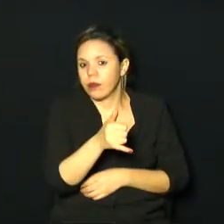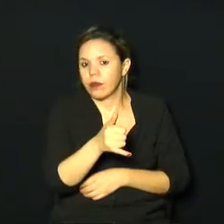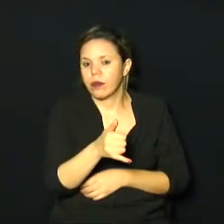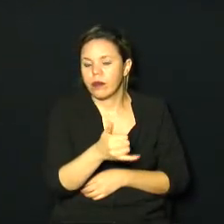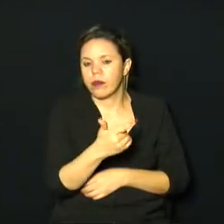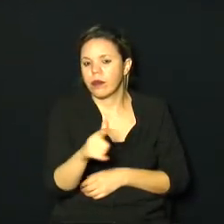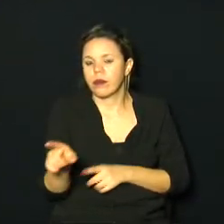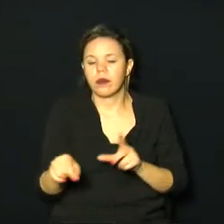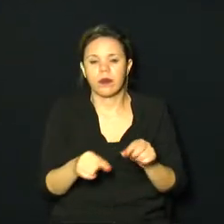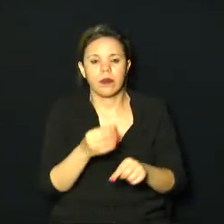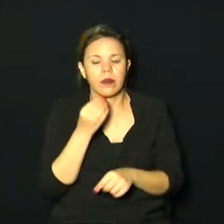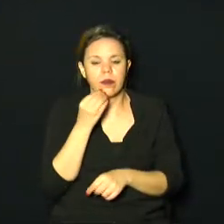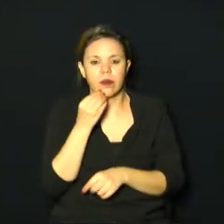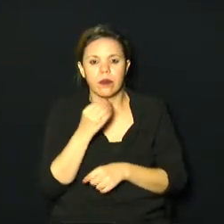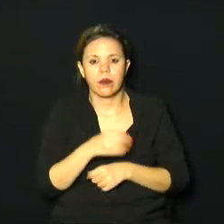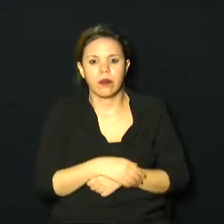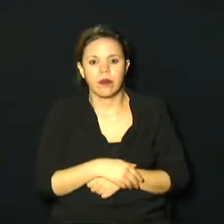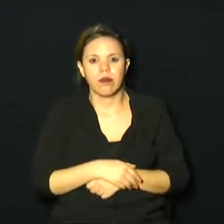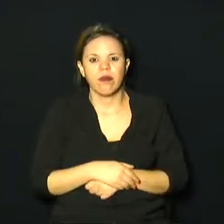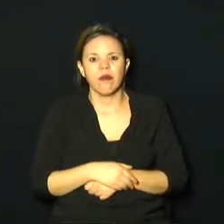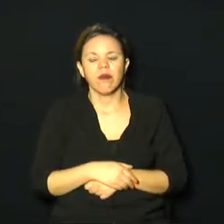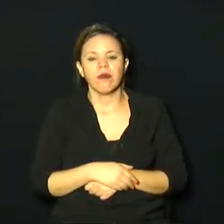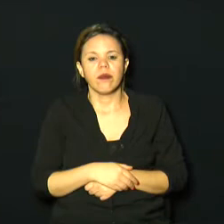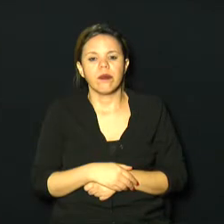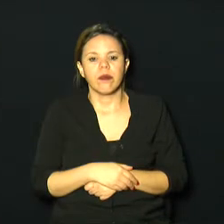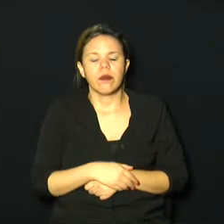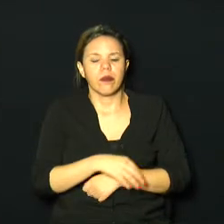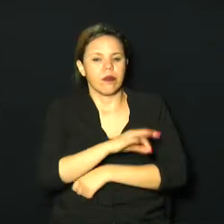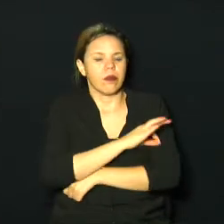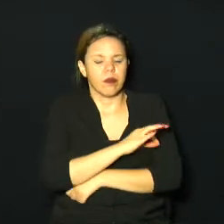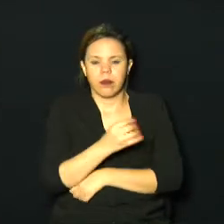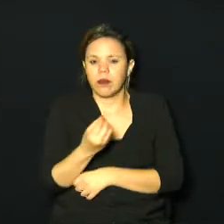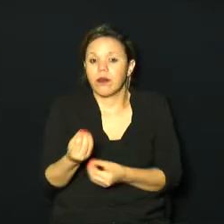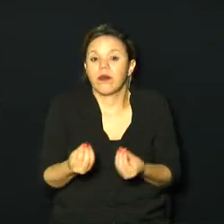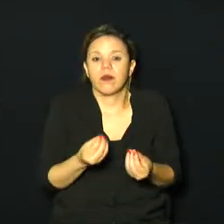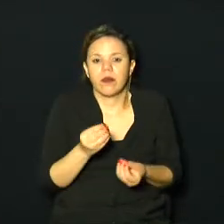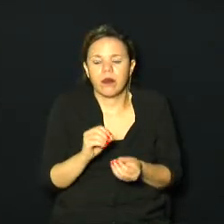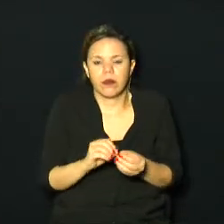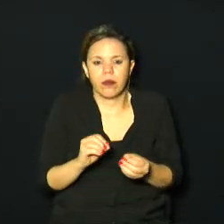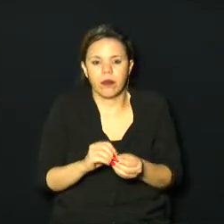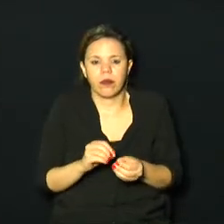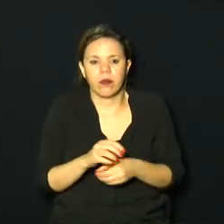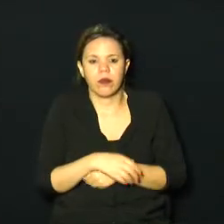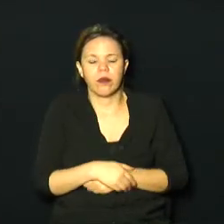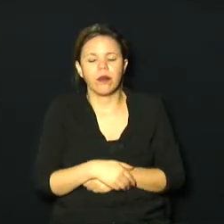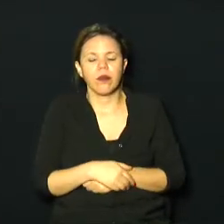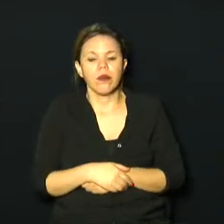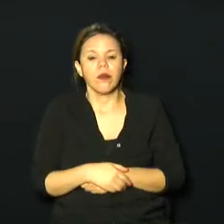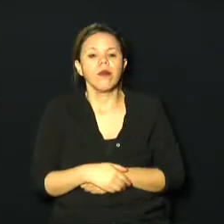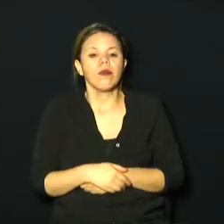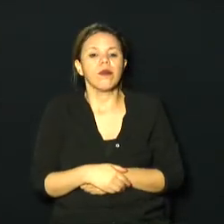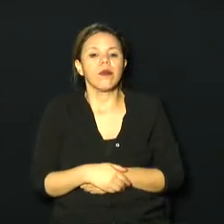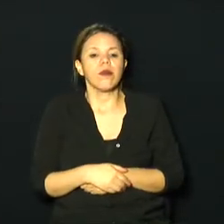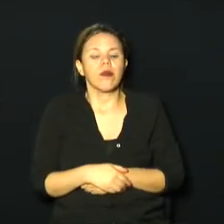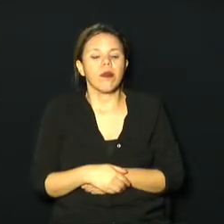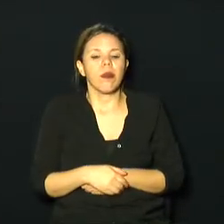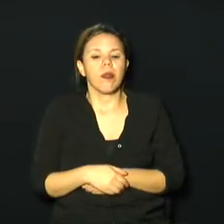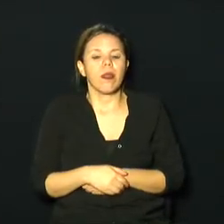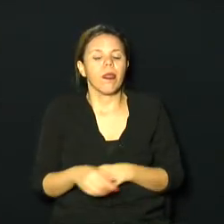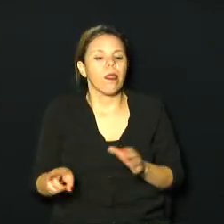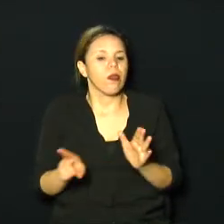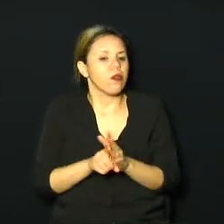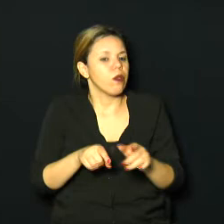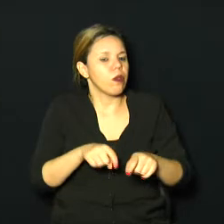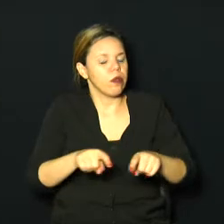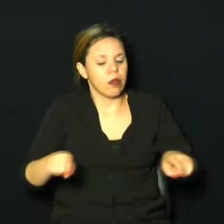tem alternativa, que a prefeitura não tem o que fazer, que o proprietário é que está certo, que tem